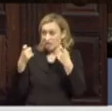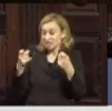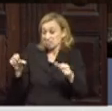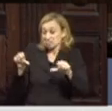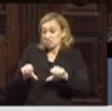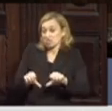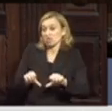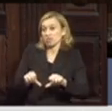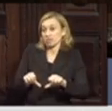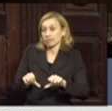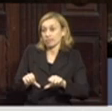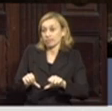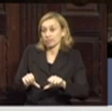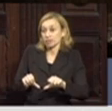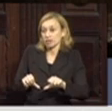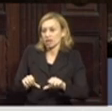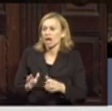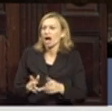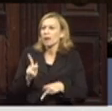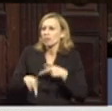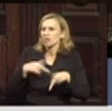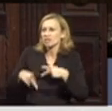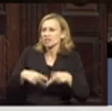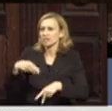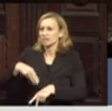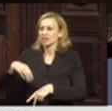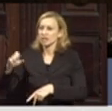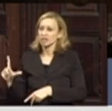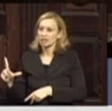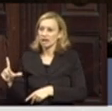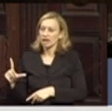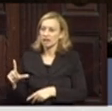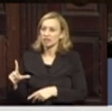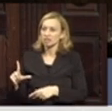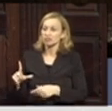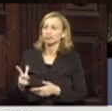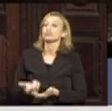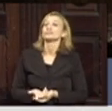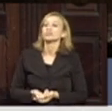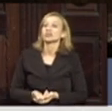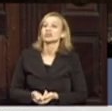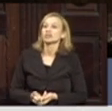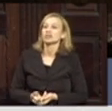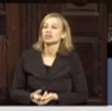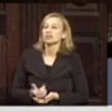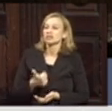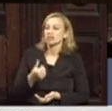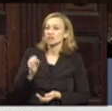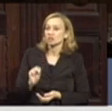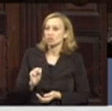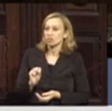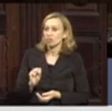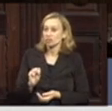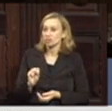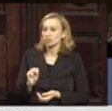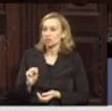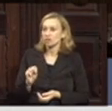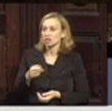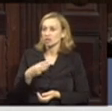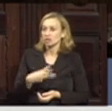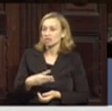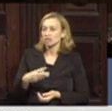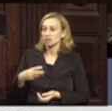aqui, como diria, numa brincadeira de pique-esconde, eu faço de conta que trabalho, você faz de conta que me entende,